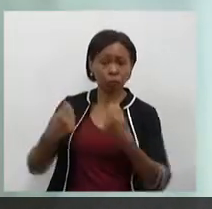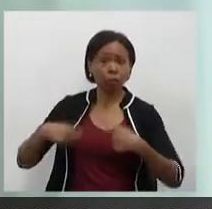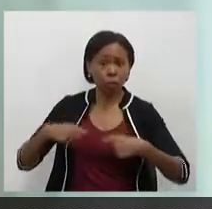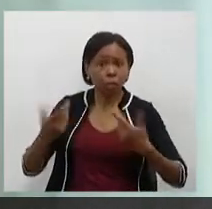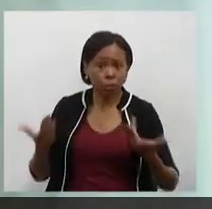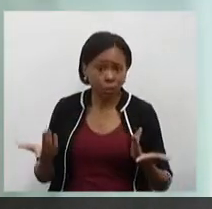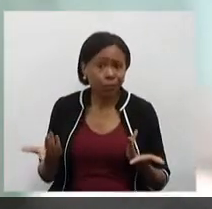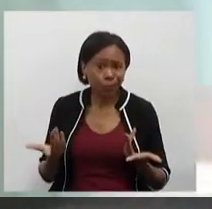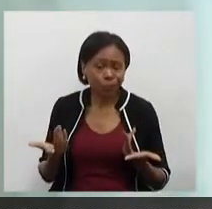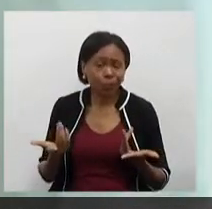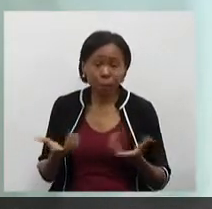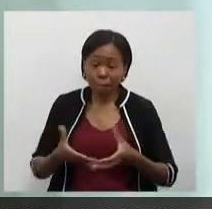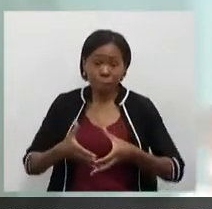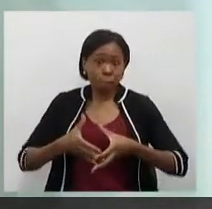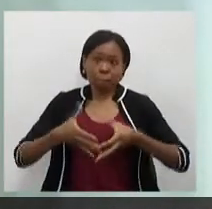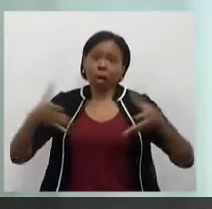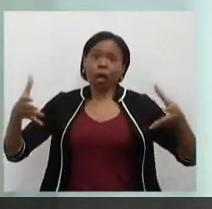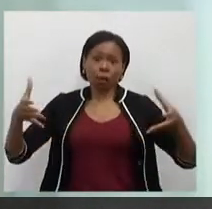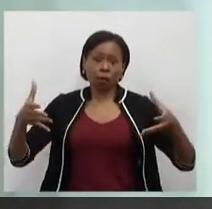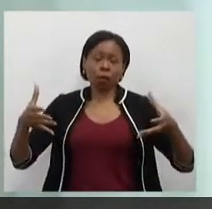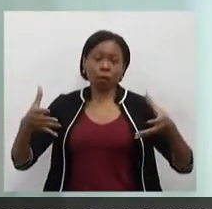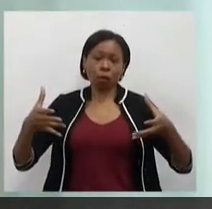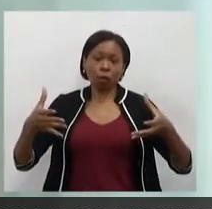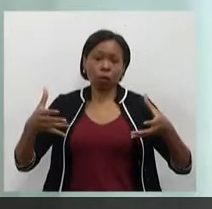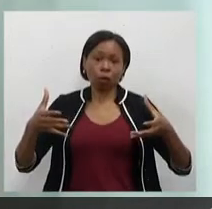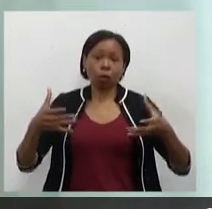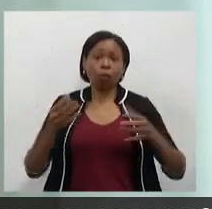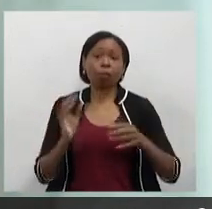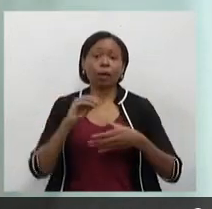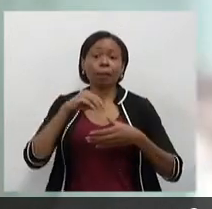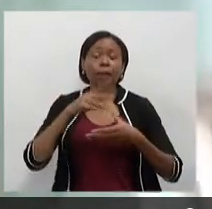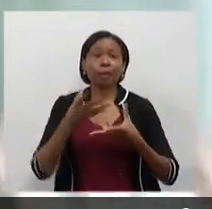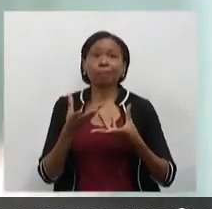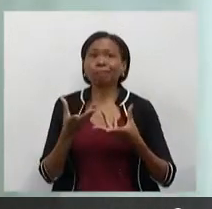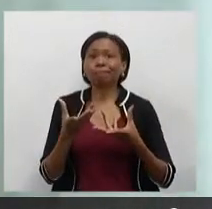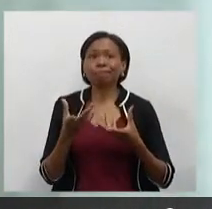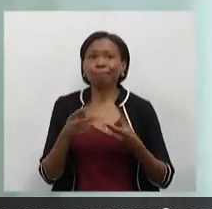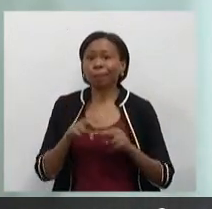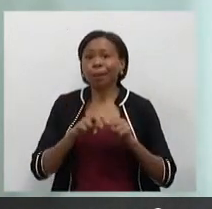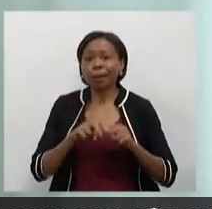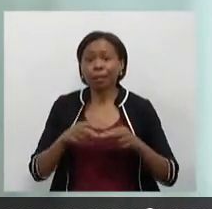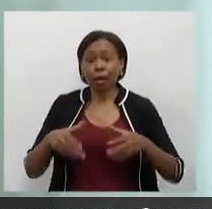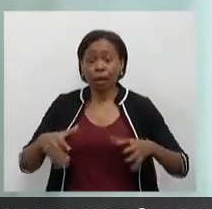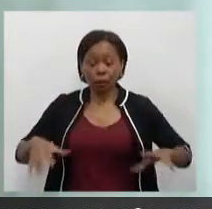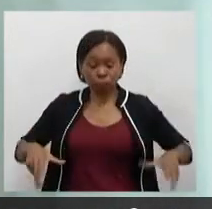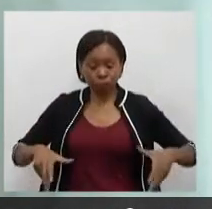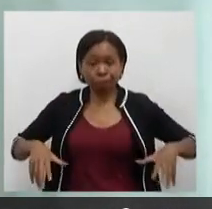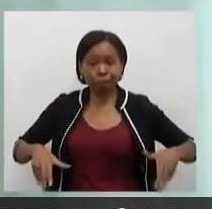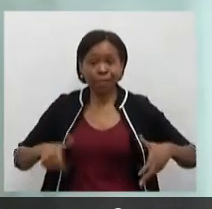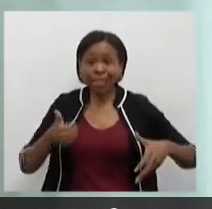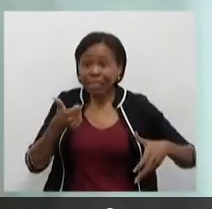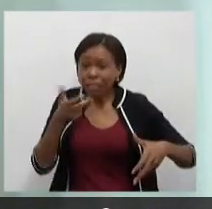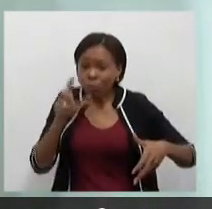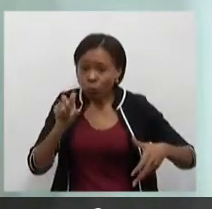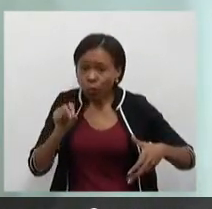maior, com uma cadeira que pesa 150 quilos. Nós estamos no momento